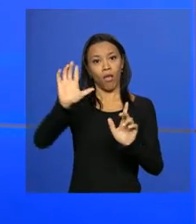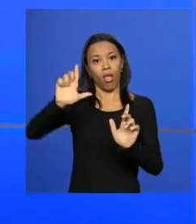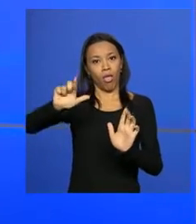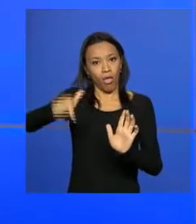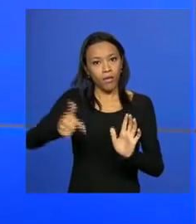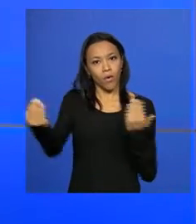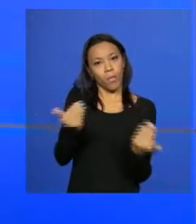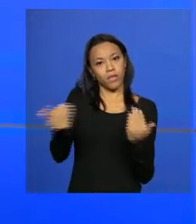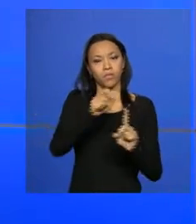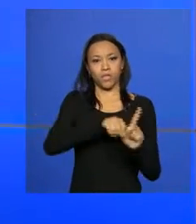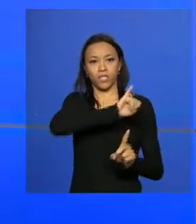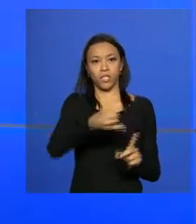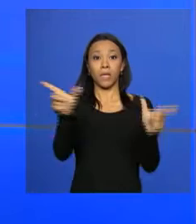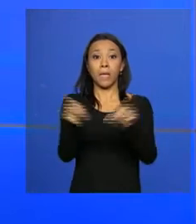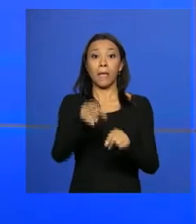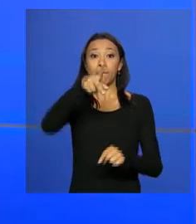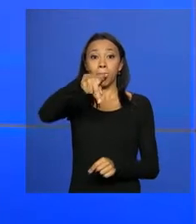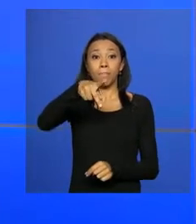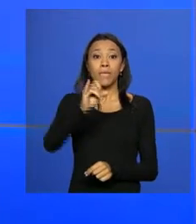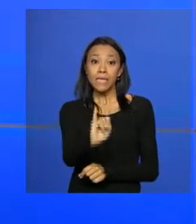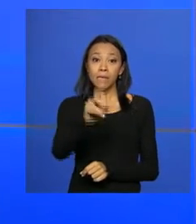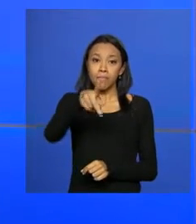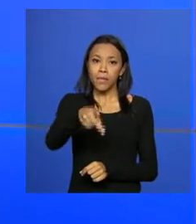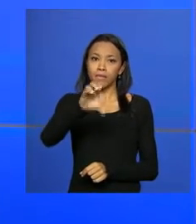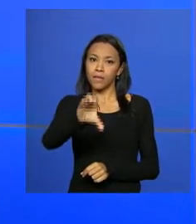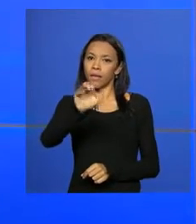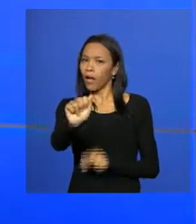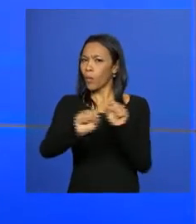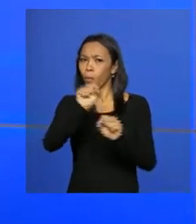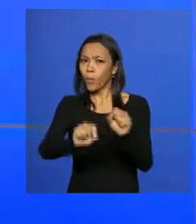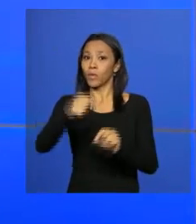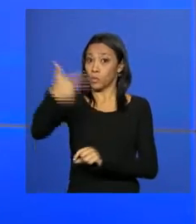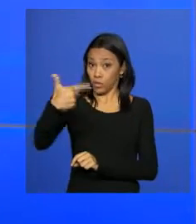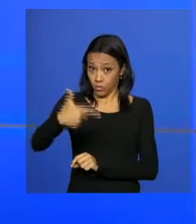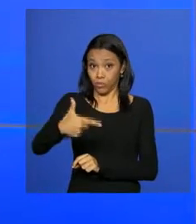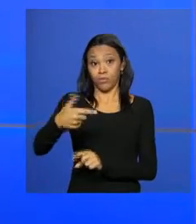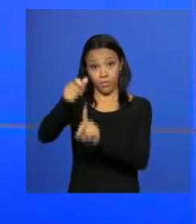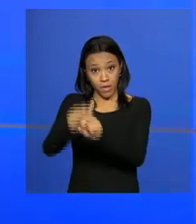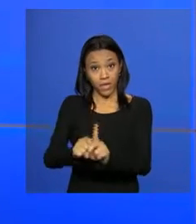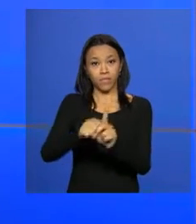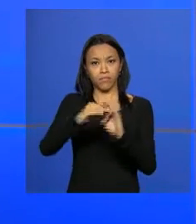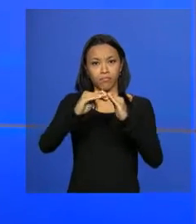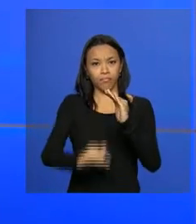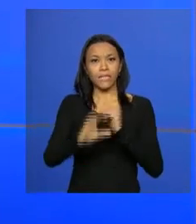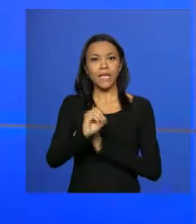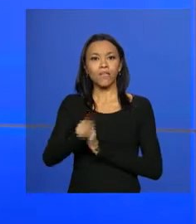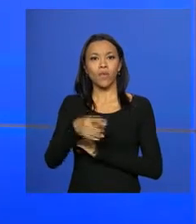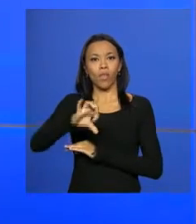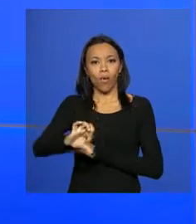a janeiro. O IPCA, Índice Nacional de Preços ao Consumidor Amplo, no segundo mês do ano ficou em